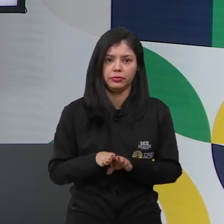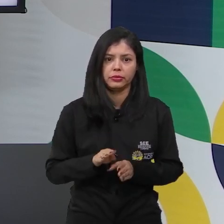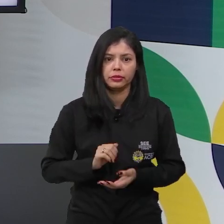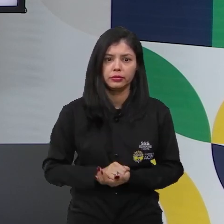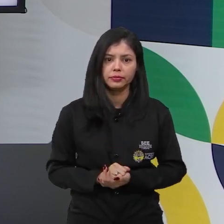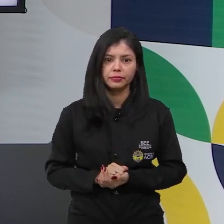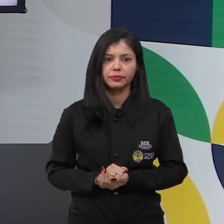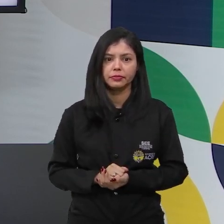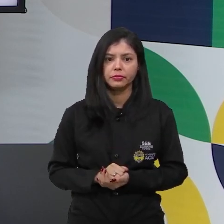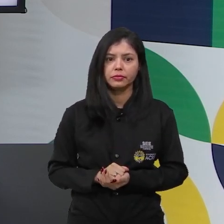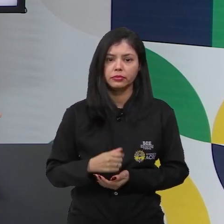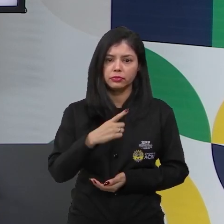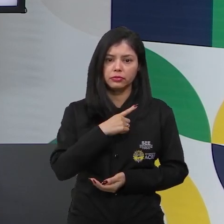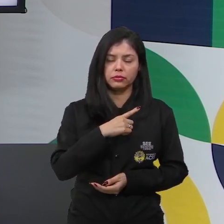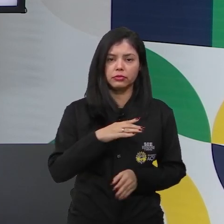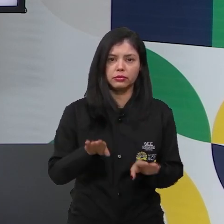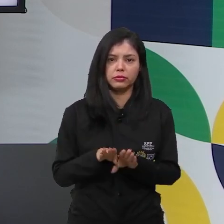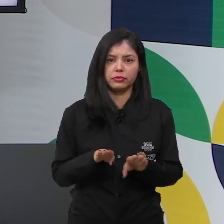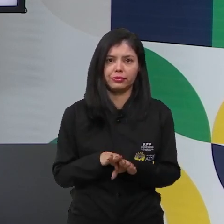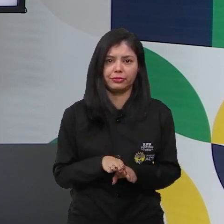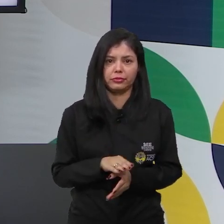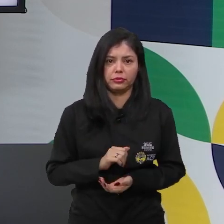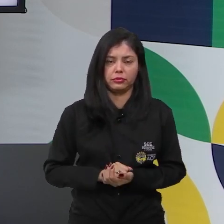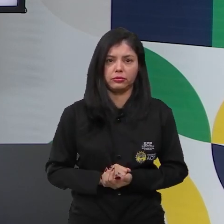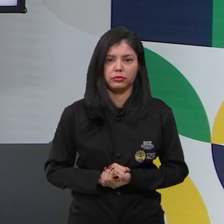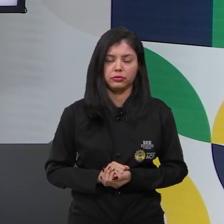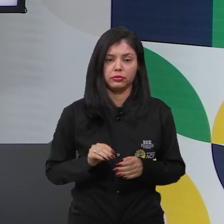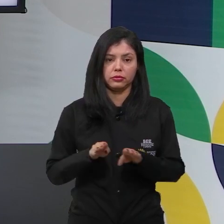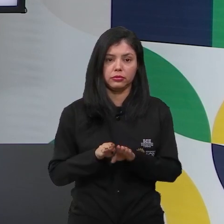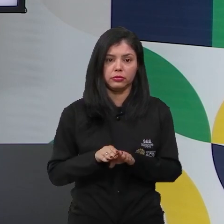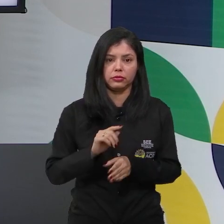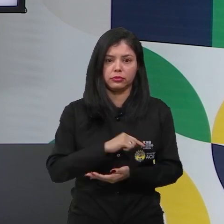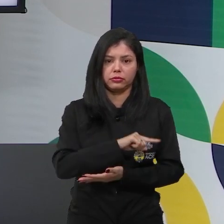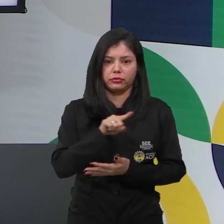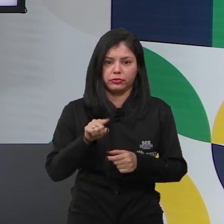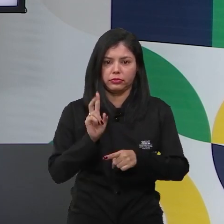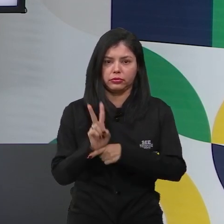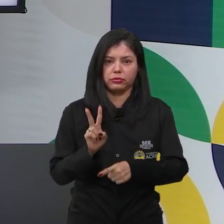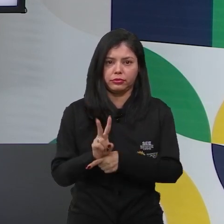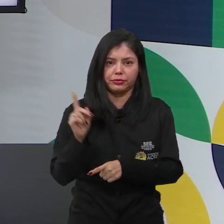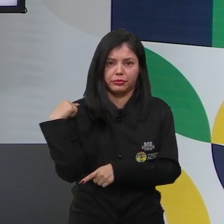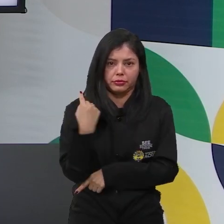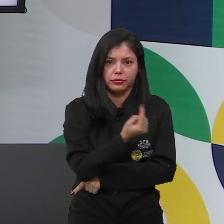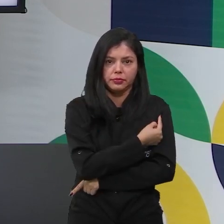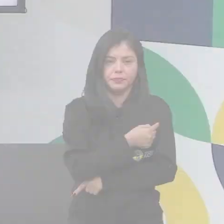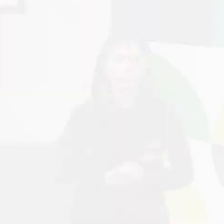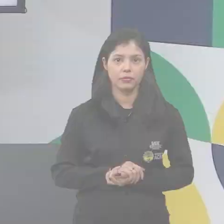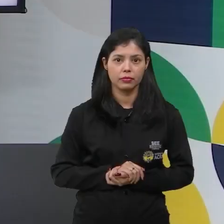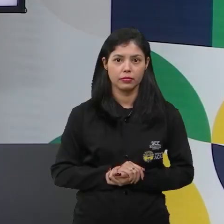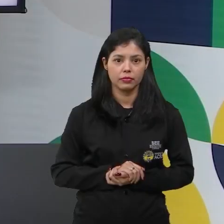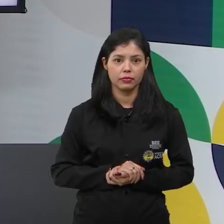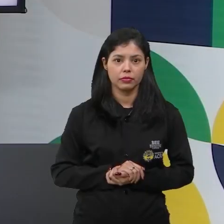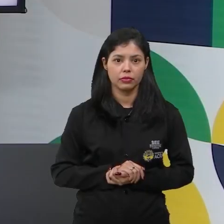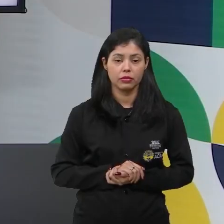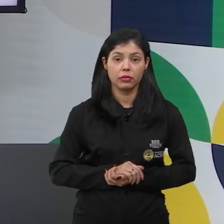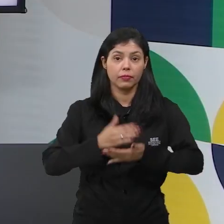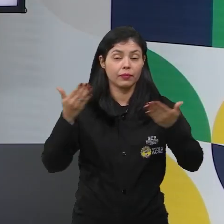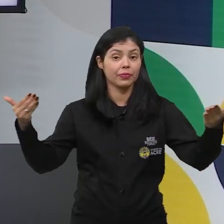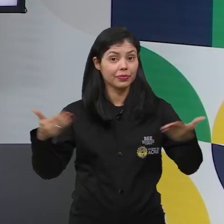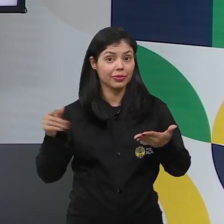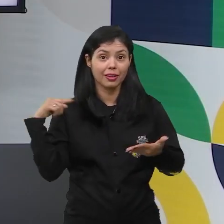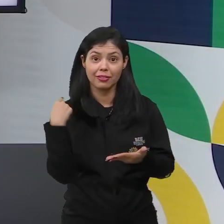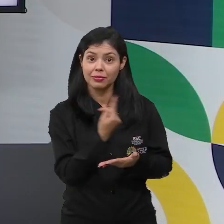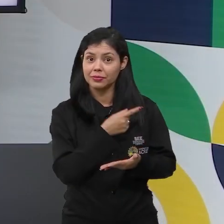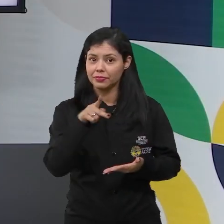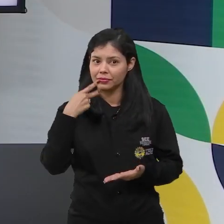boa alimentação, ter boas horas de sono e tudo isso vai ajudar ali na nossa imunidade. Então, vamos